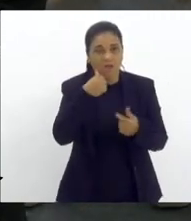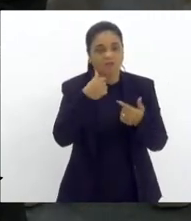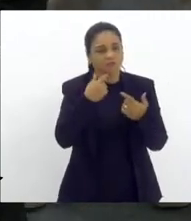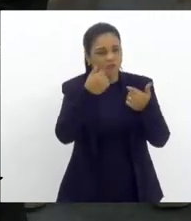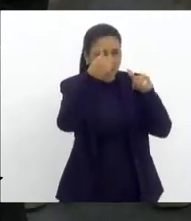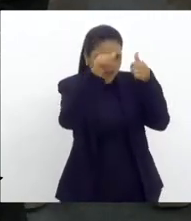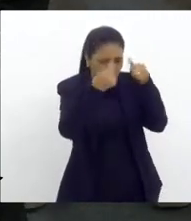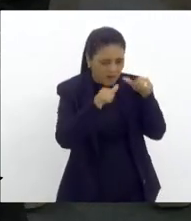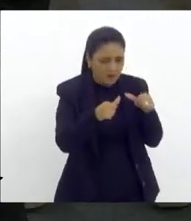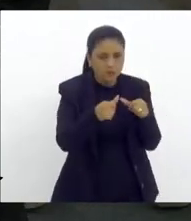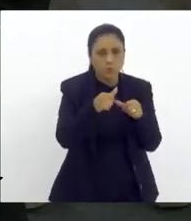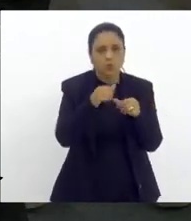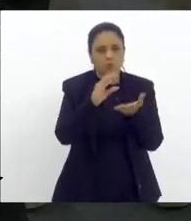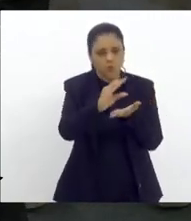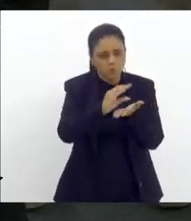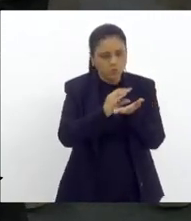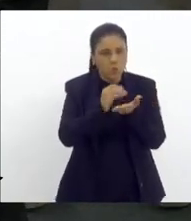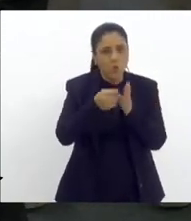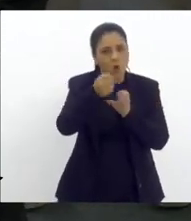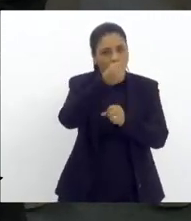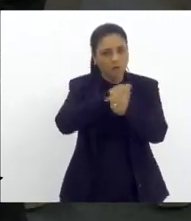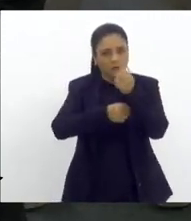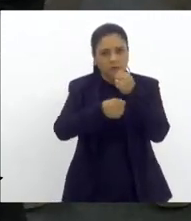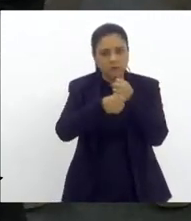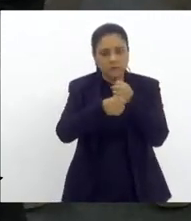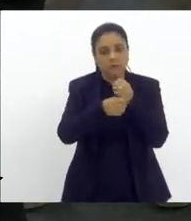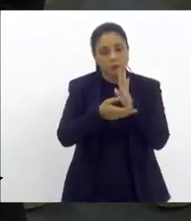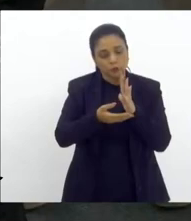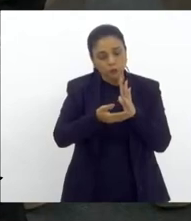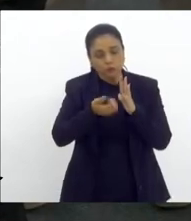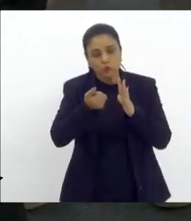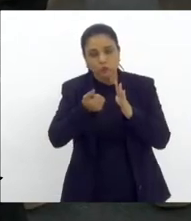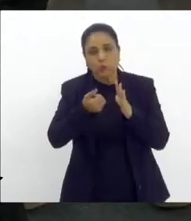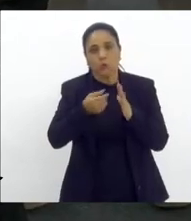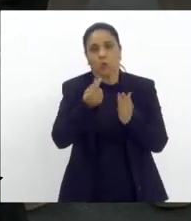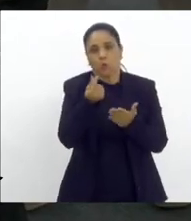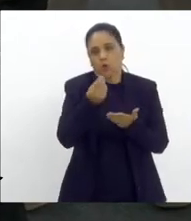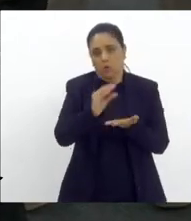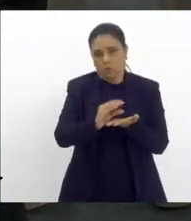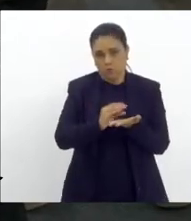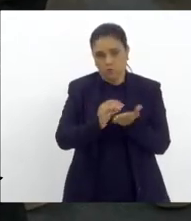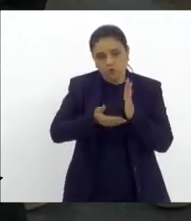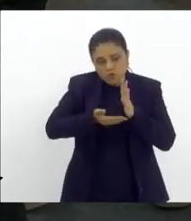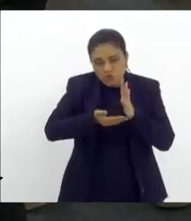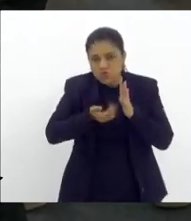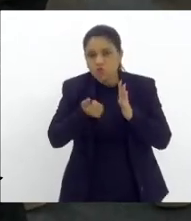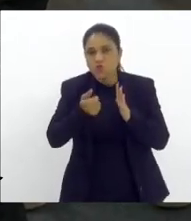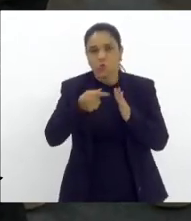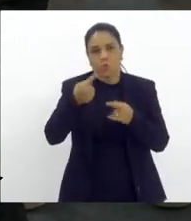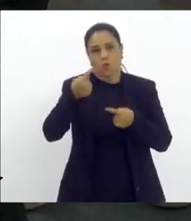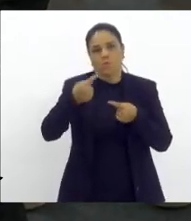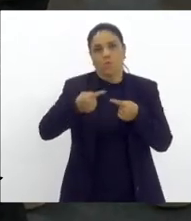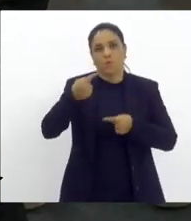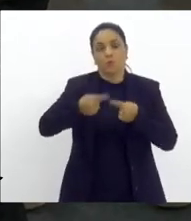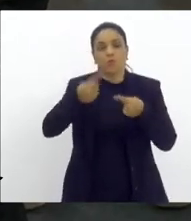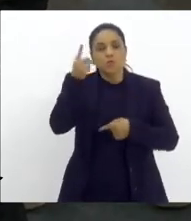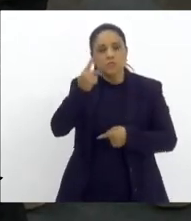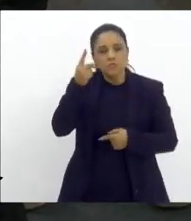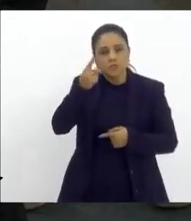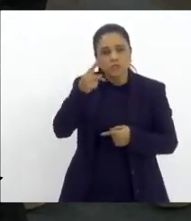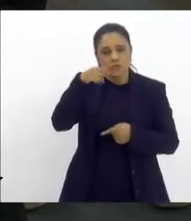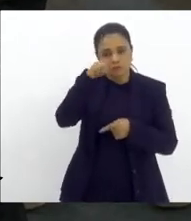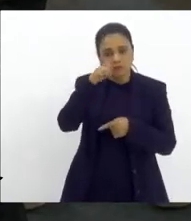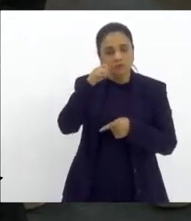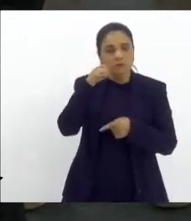orçamento do ano passado que houve uma retirada importante de recursos para a política de mulheres no estado do Rio de